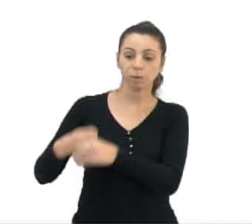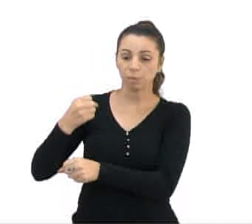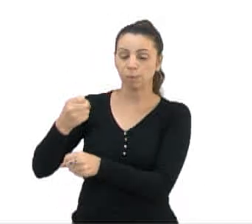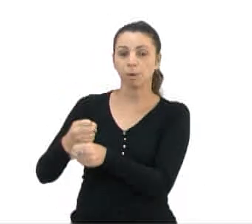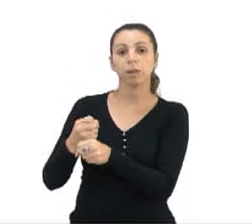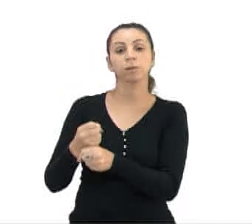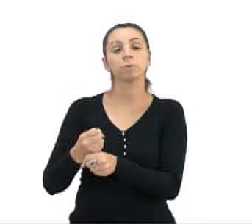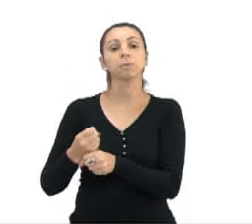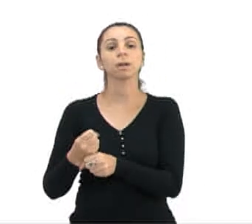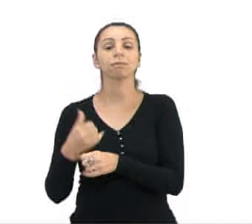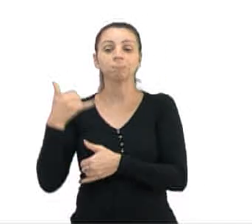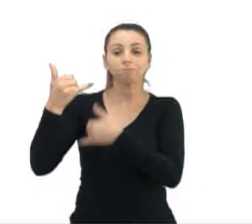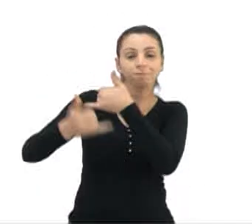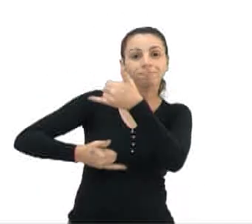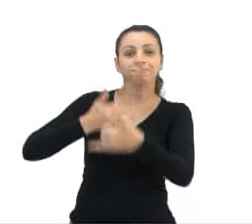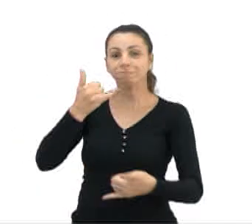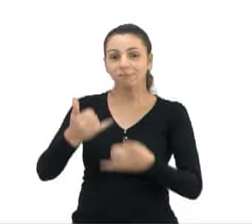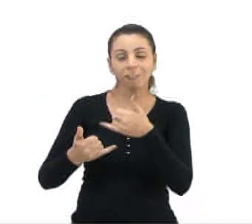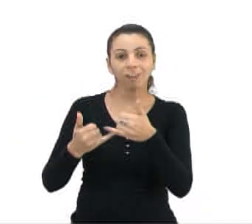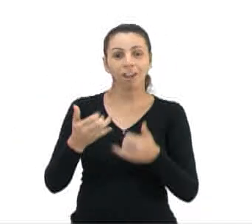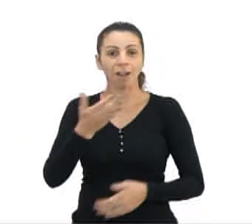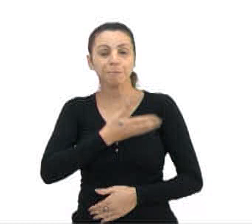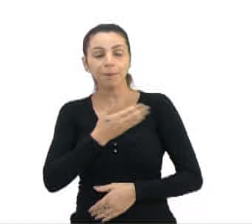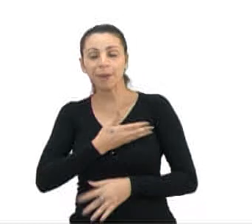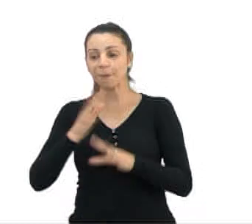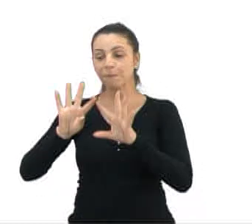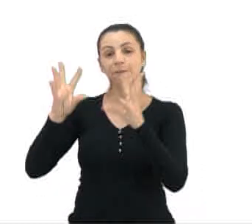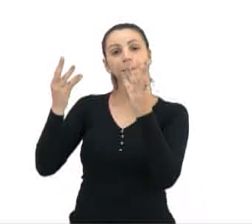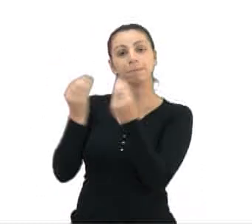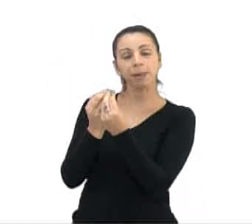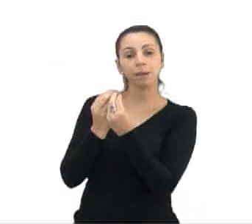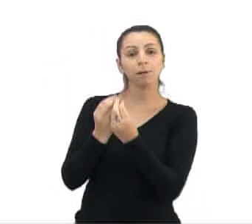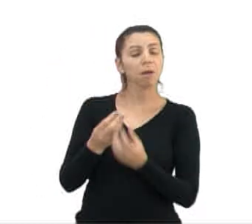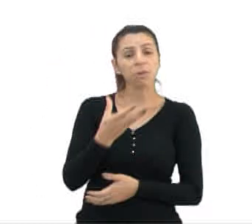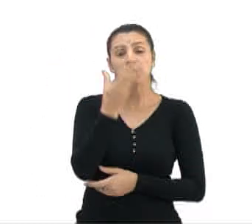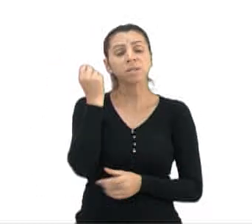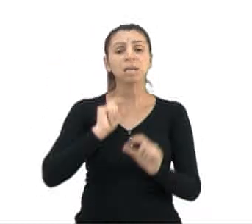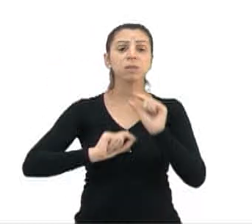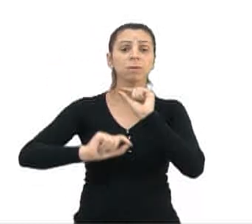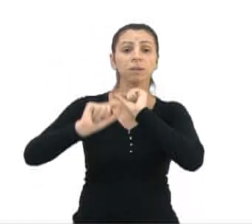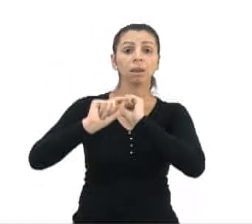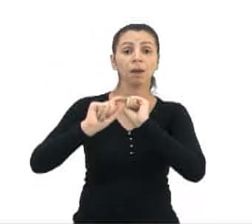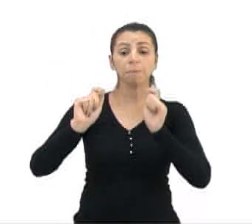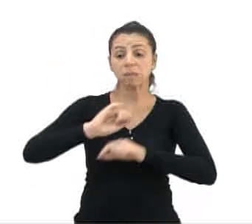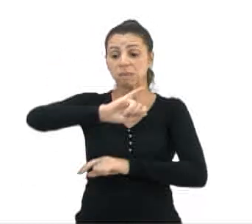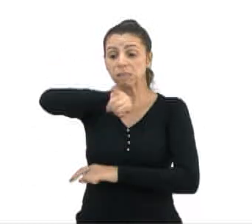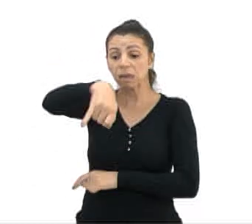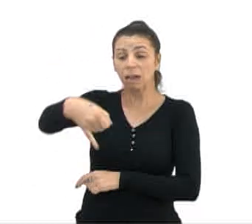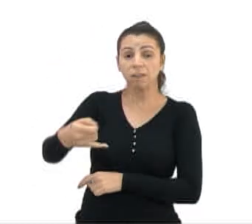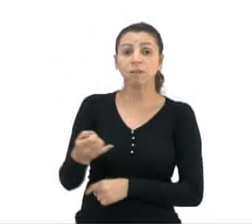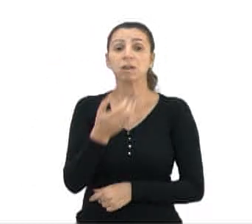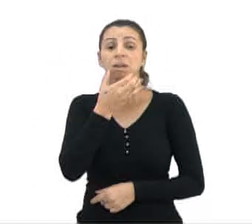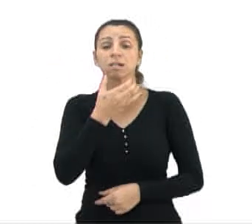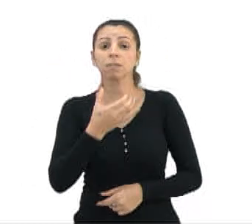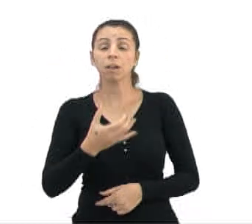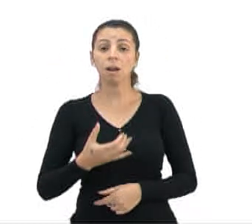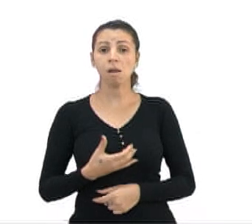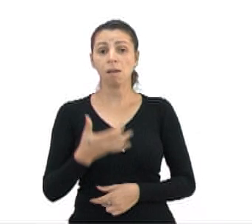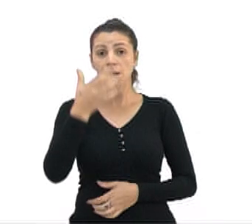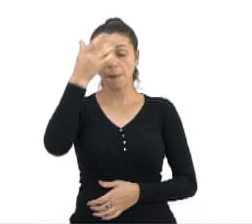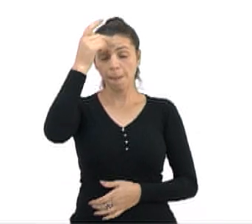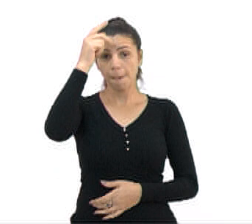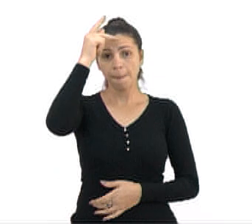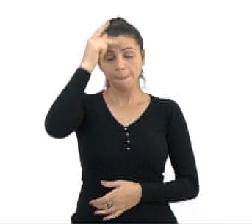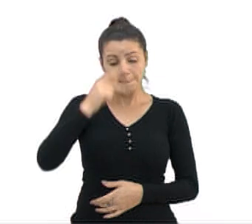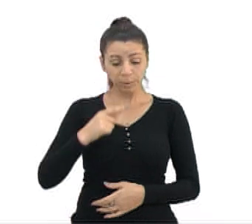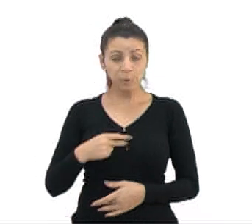e não se esqueça que o espírito de Natal deverá ser aproveitado para nos tornar pessoas cada vez